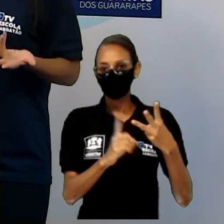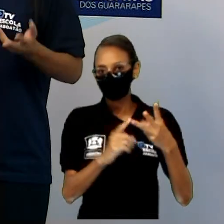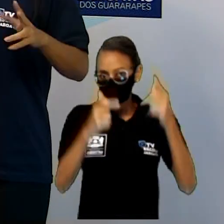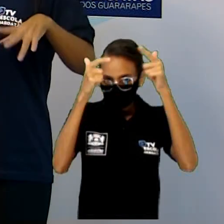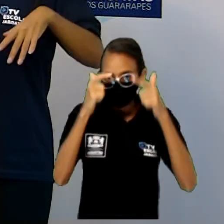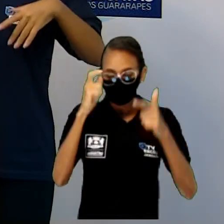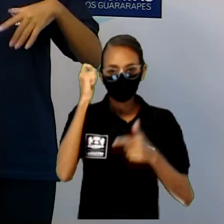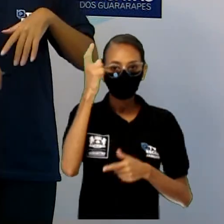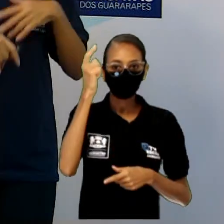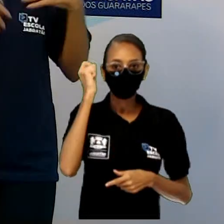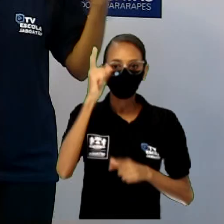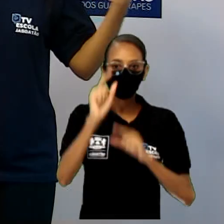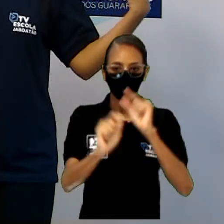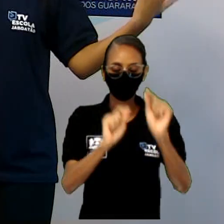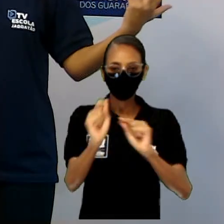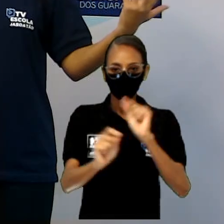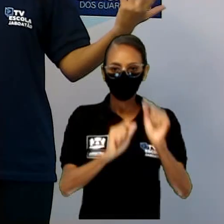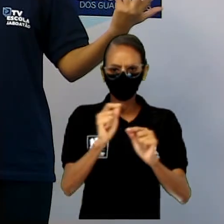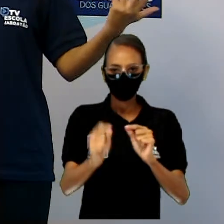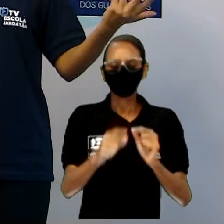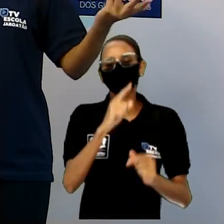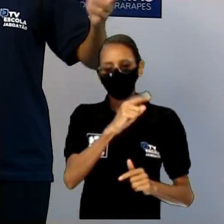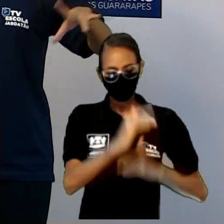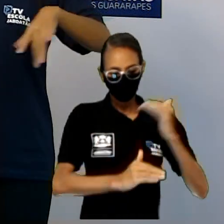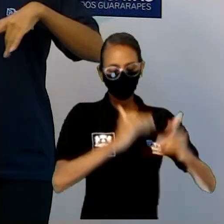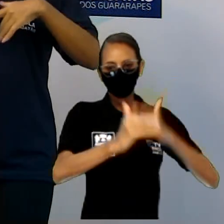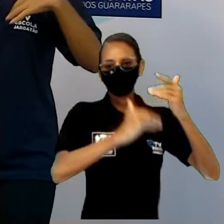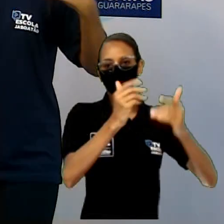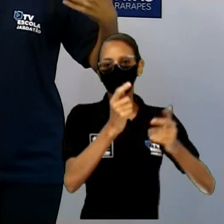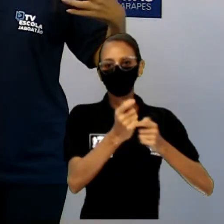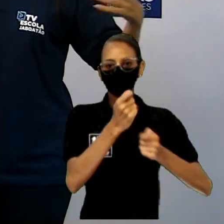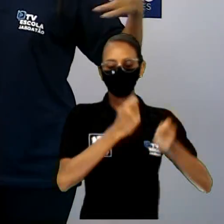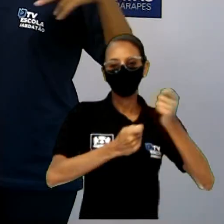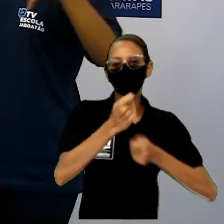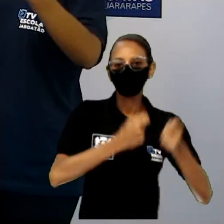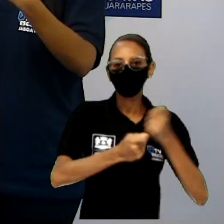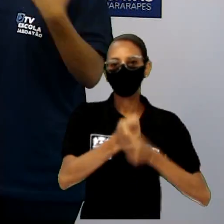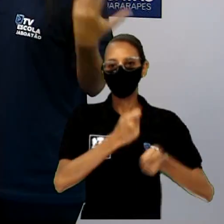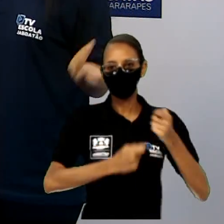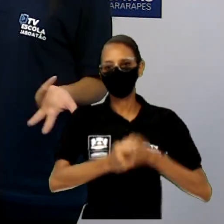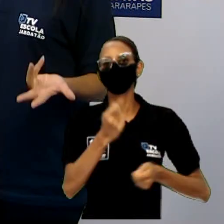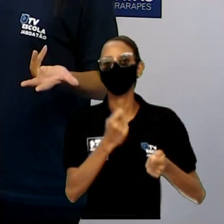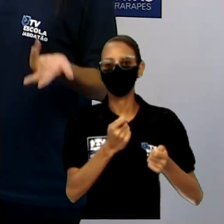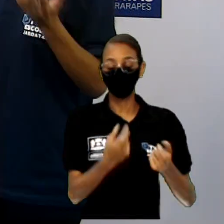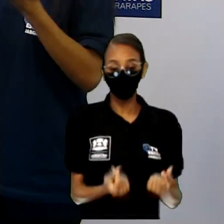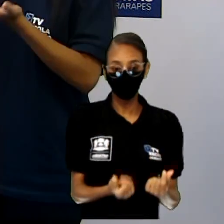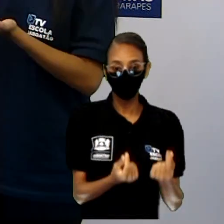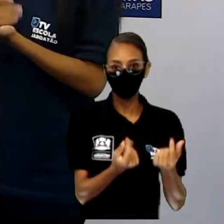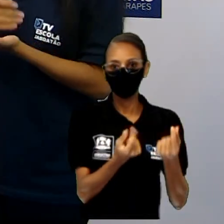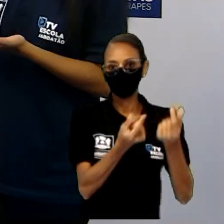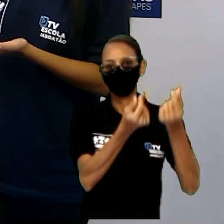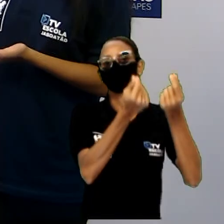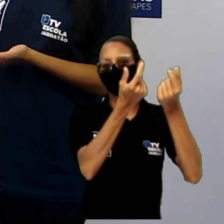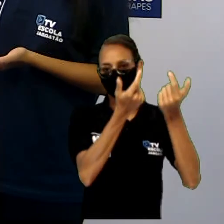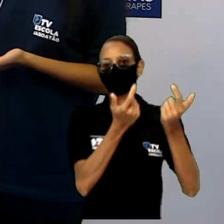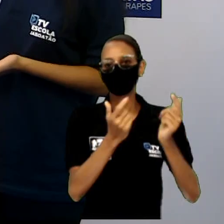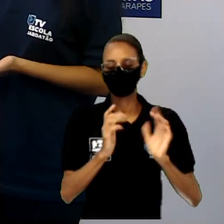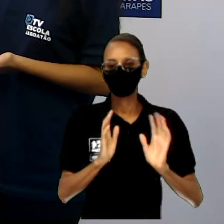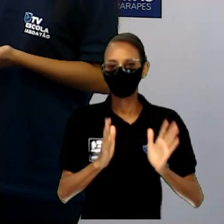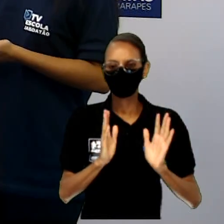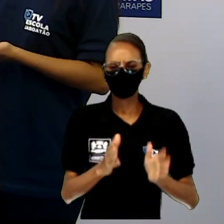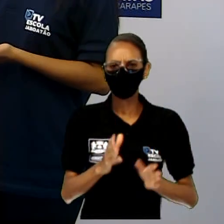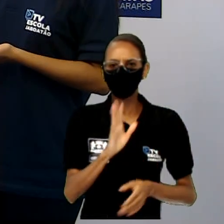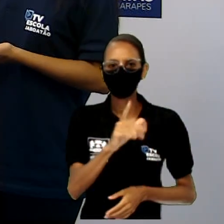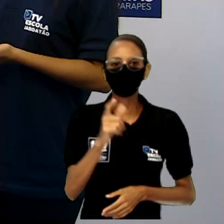Salomão foi um período de muita prosperidade econômica, em que os hebreus ali estavam com muitas riquezas. E a gente tem destaque